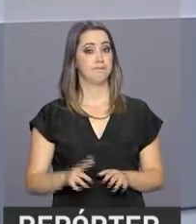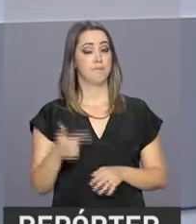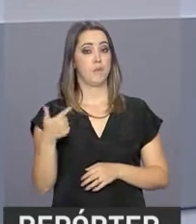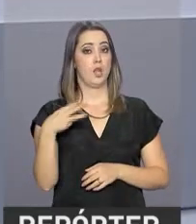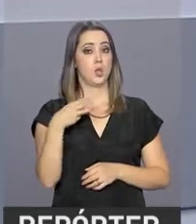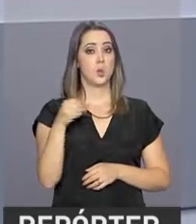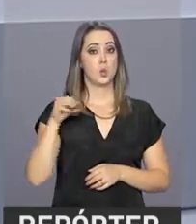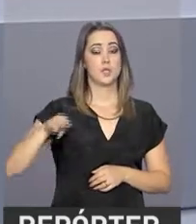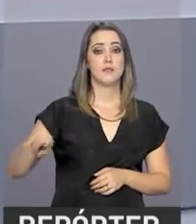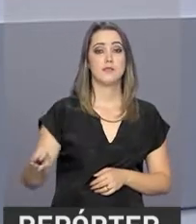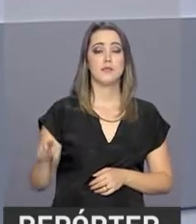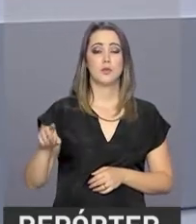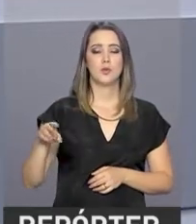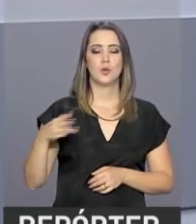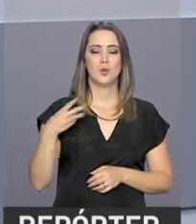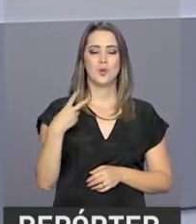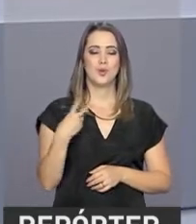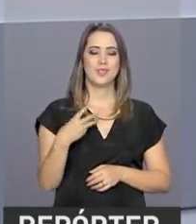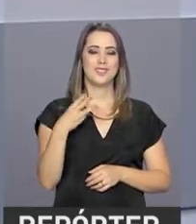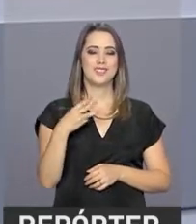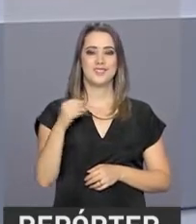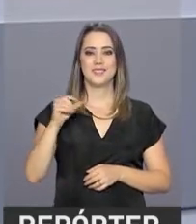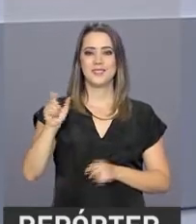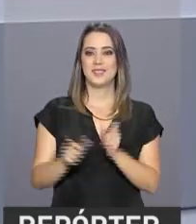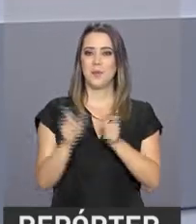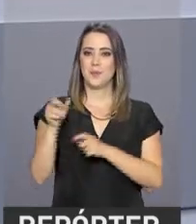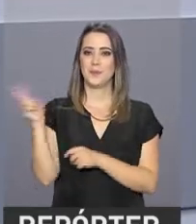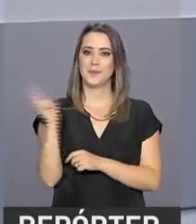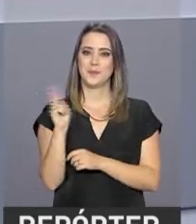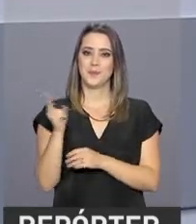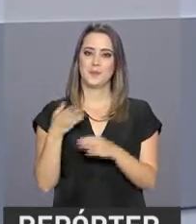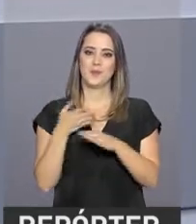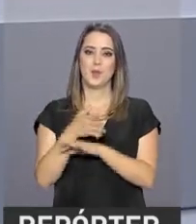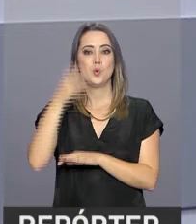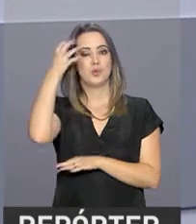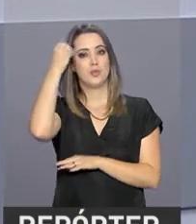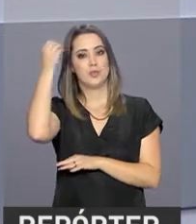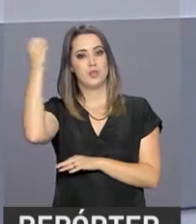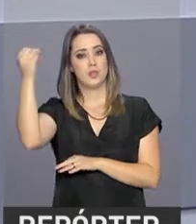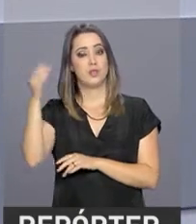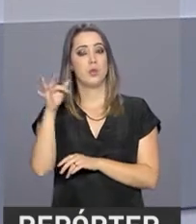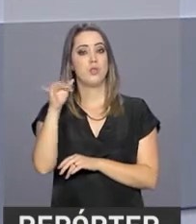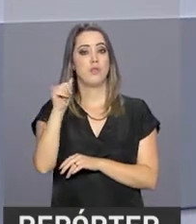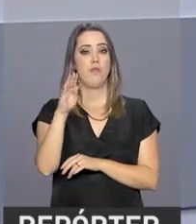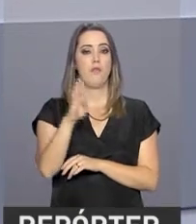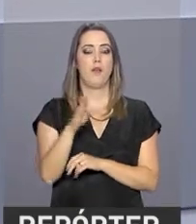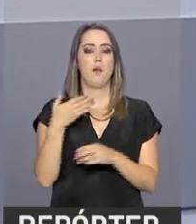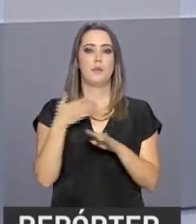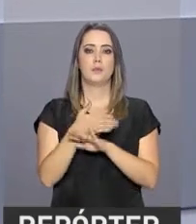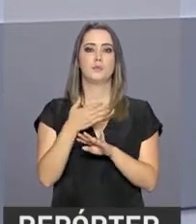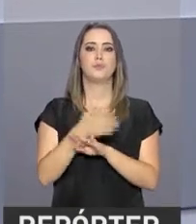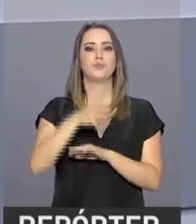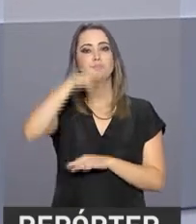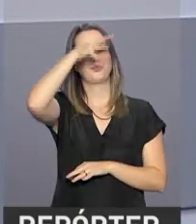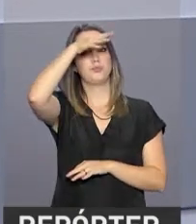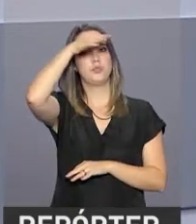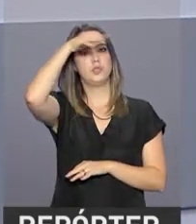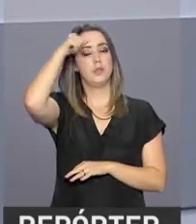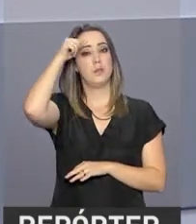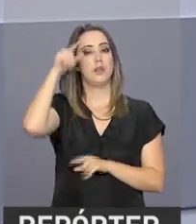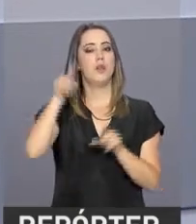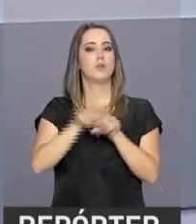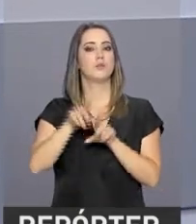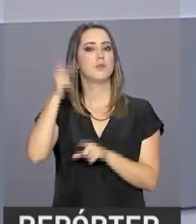230 venezuelanos partiram na manhã de hoje em um avião da força aérea brasileira com destino a abrigos em manaus e são paulo